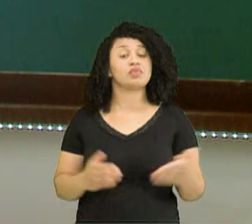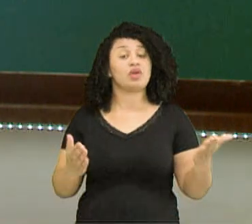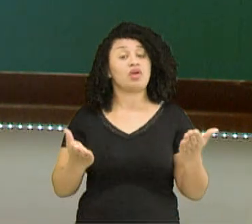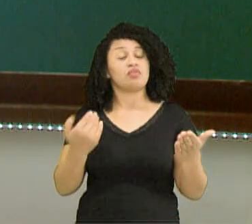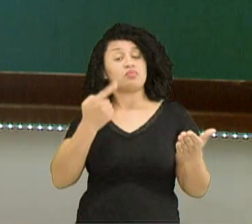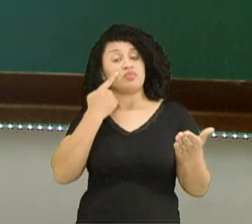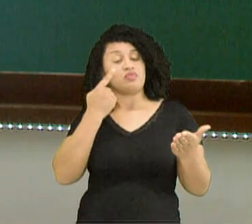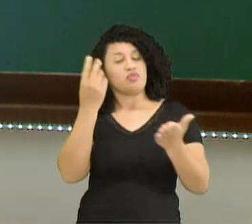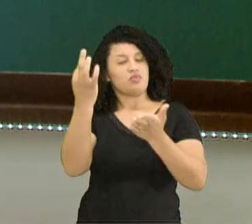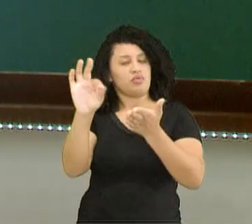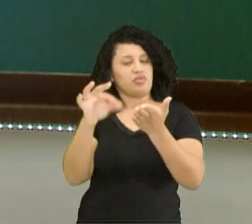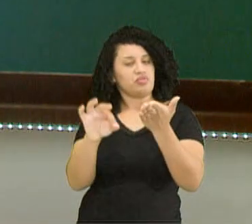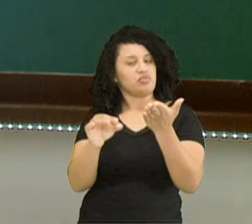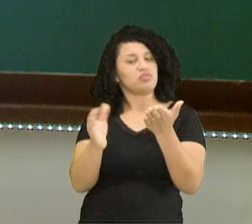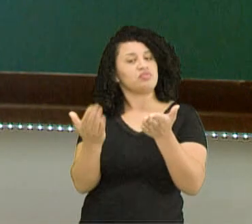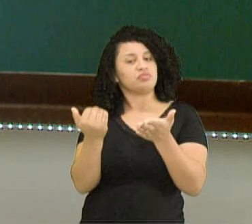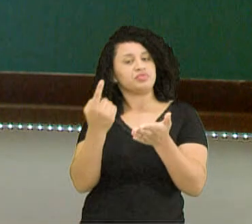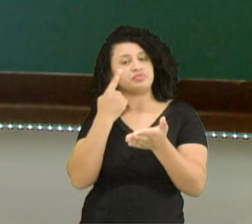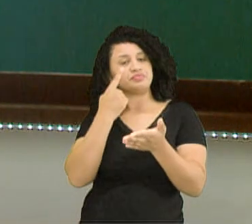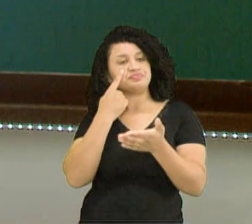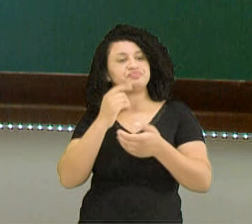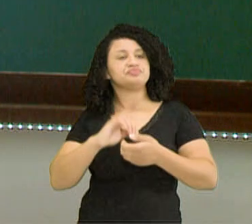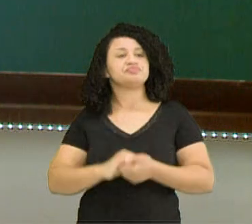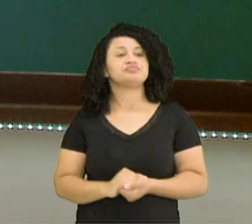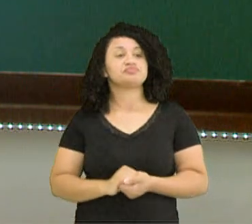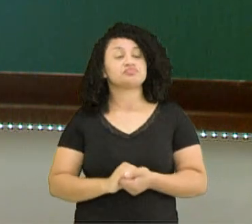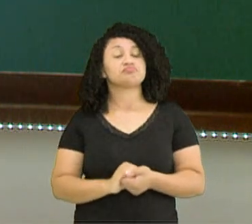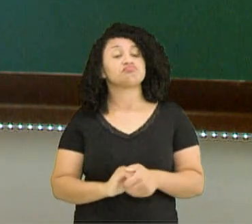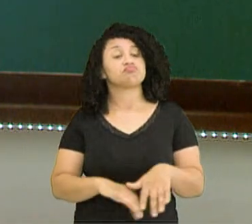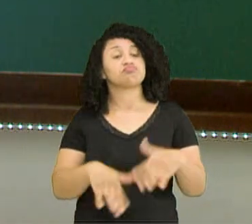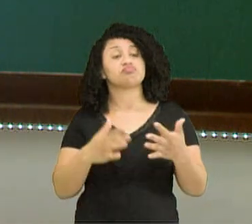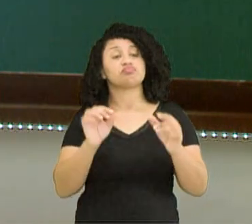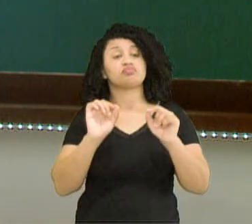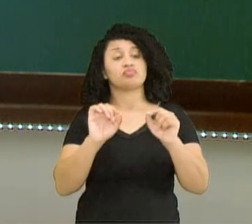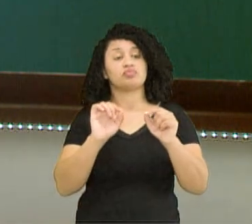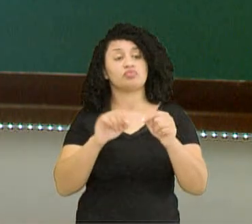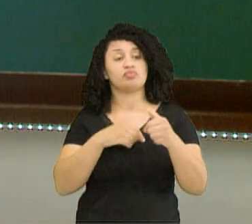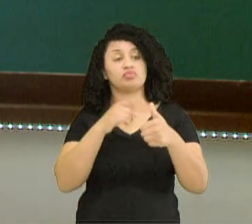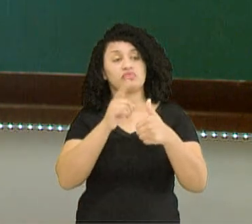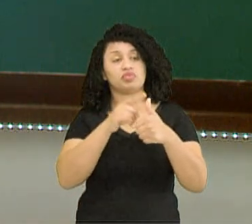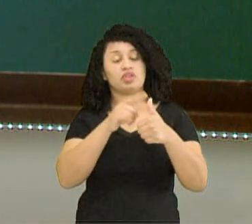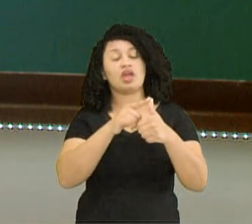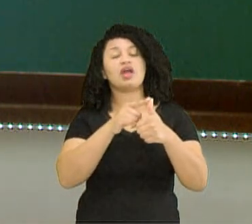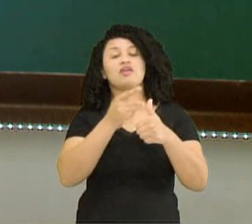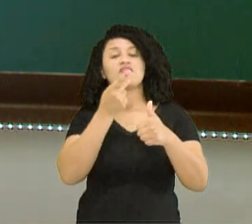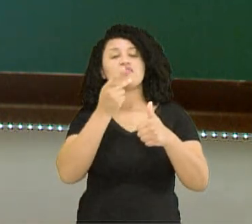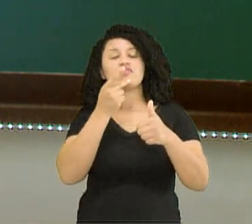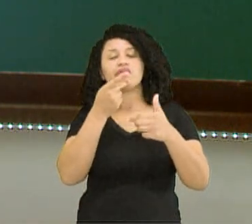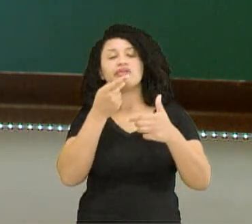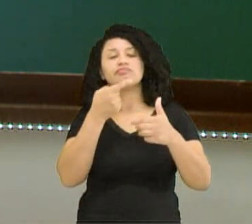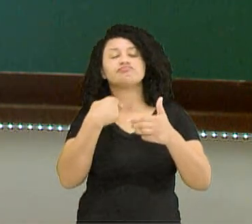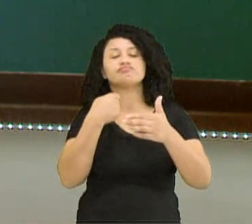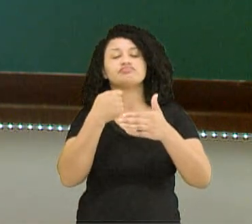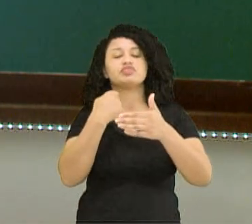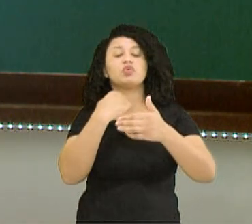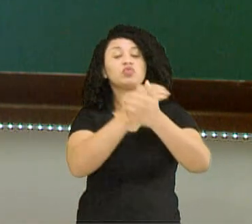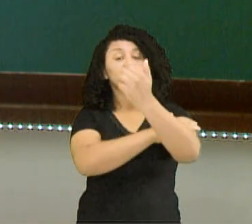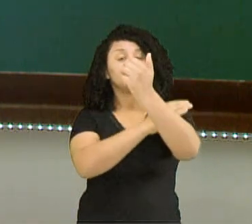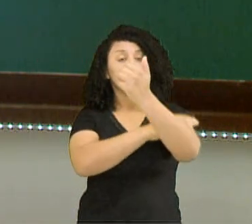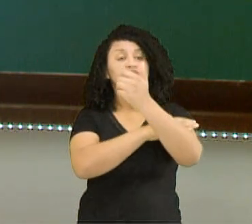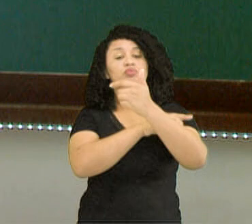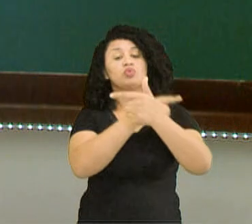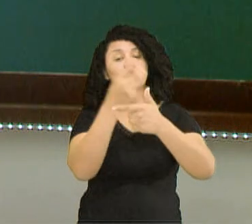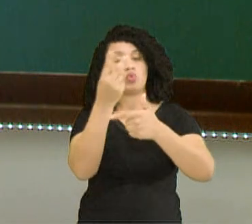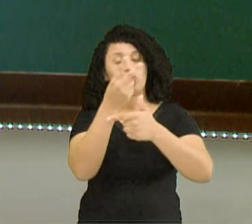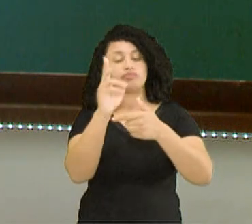Vamos conferir as respostas? Então, ficou assim. What feminism means é ali no meio do discurso, número